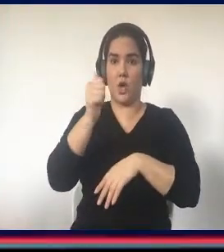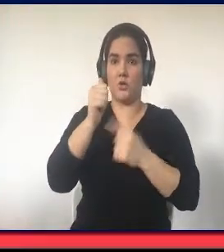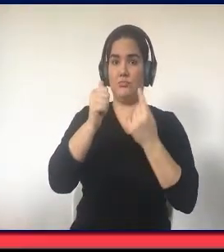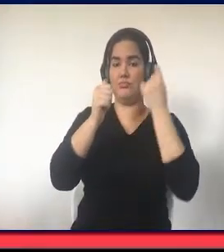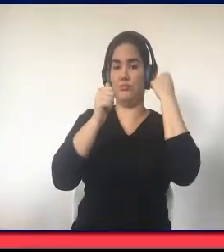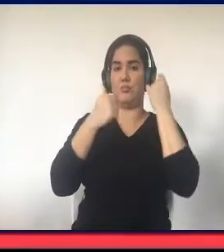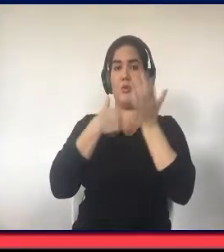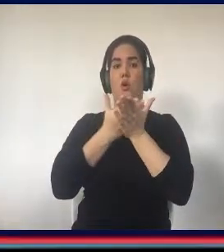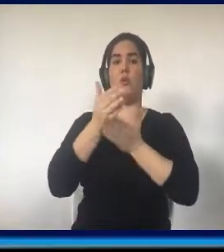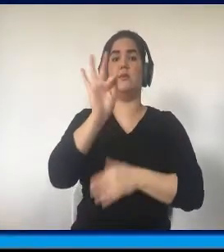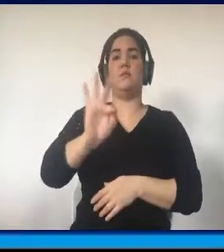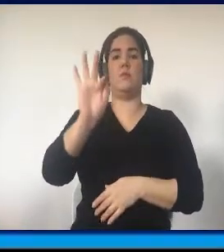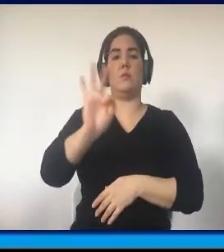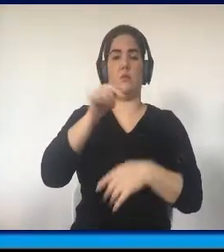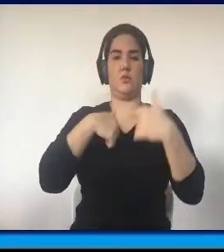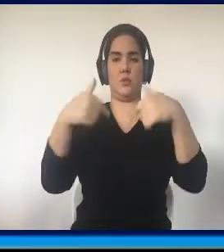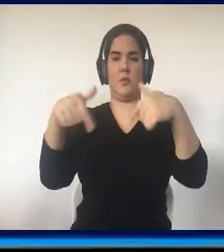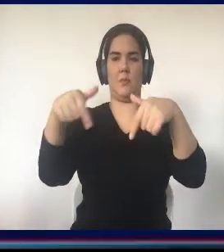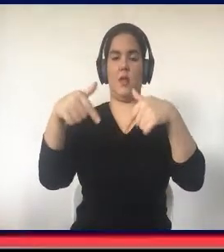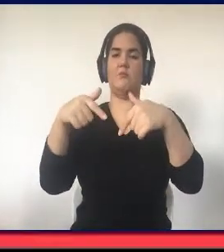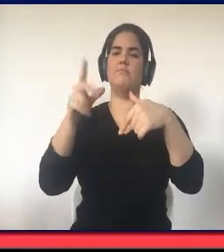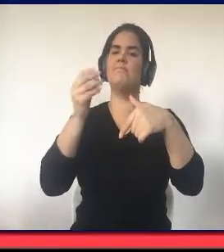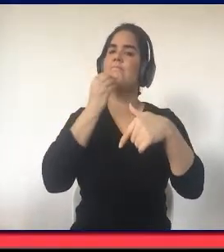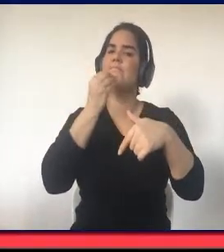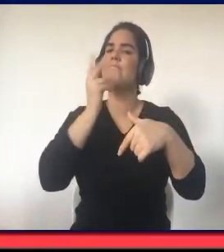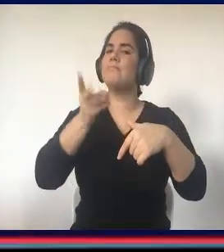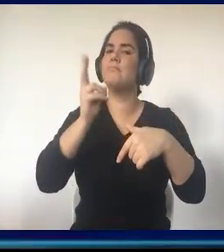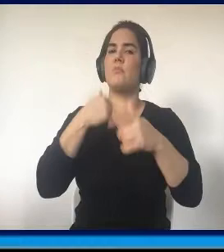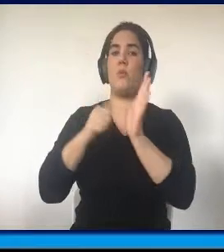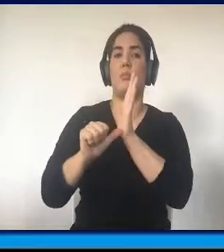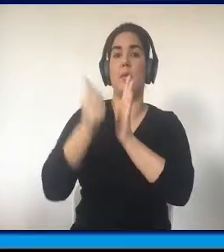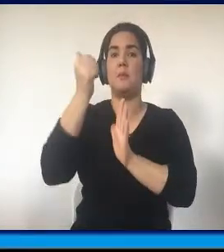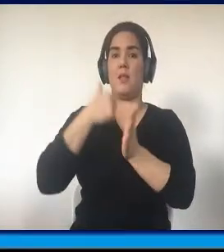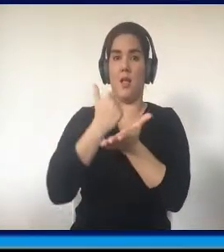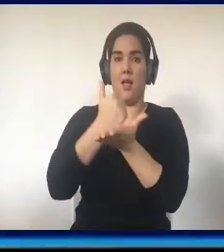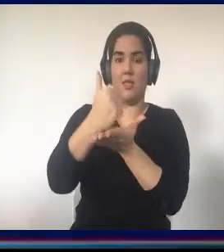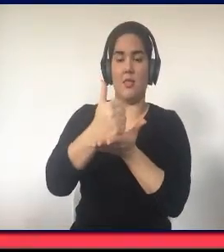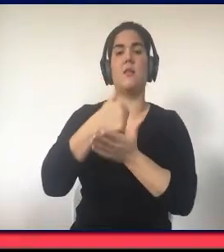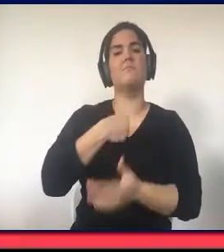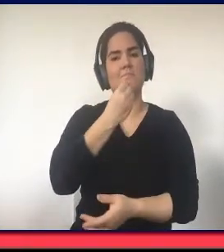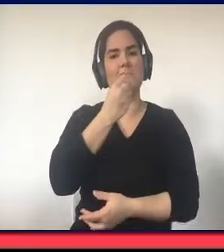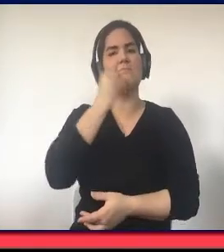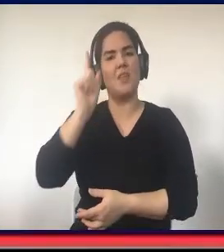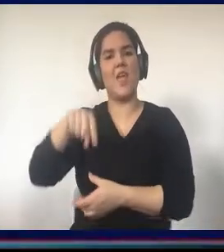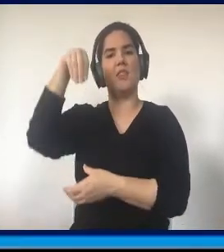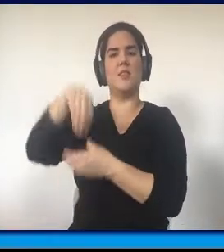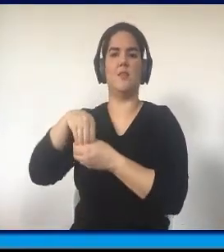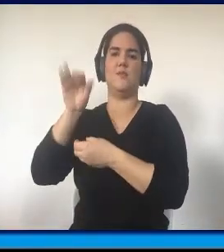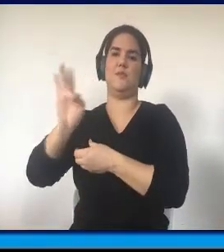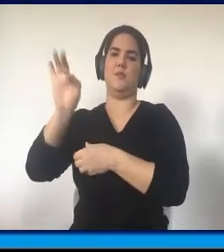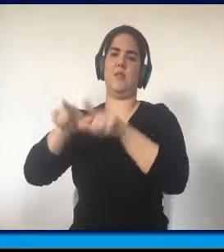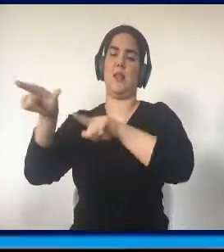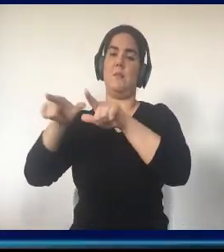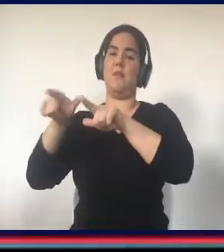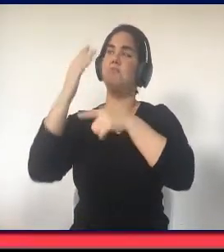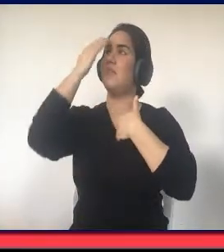sempre quis ter o meu primeiro emprego, minha primeira carteira assinada, sendo professor universitário. E graças a Deus, o primeiro trabalho de carteira assinada